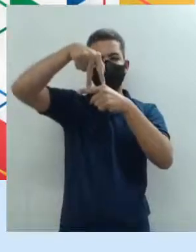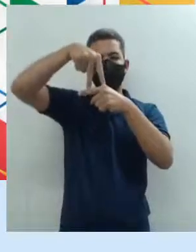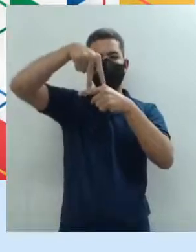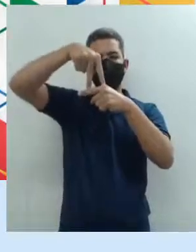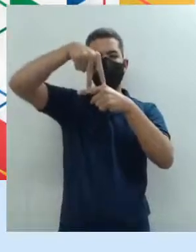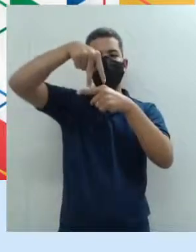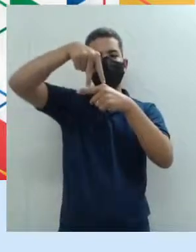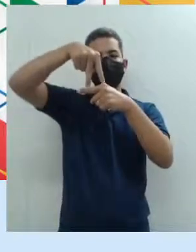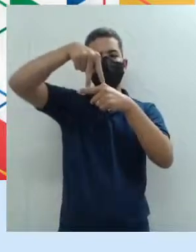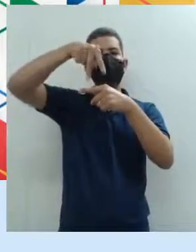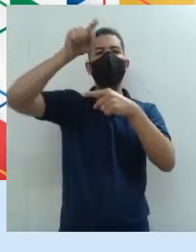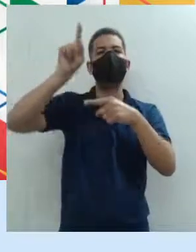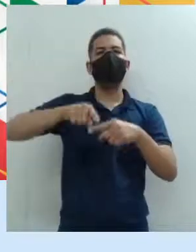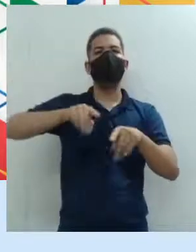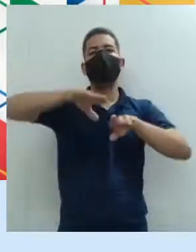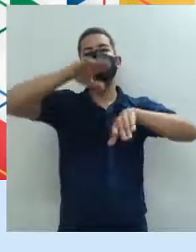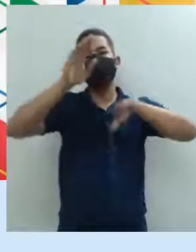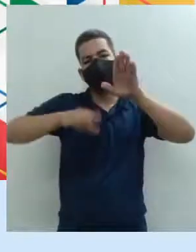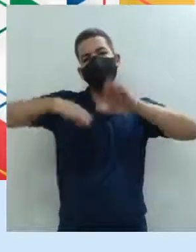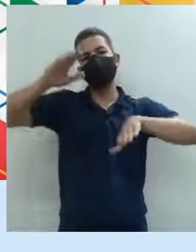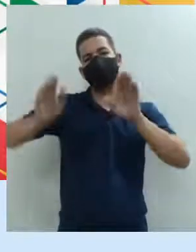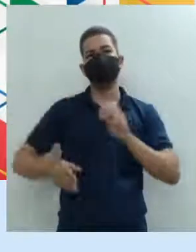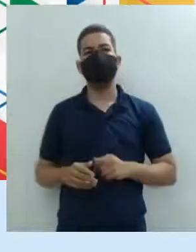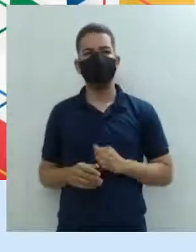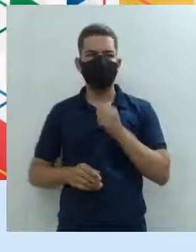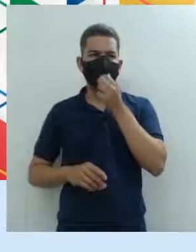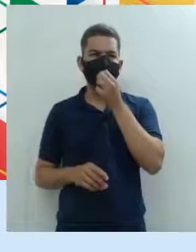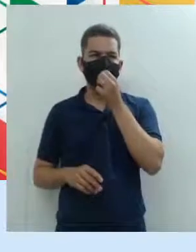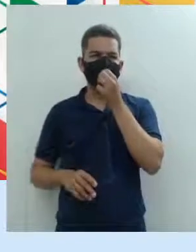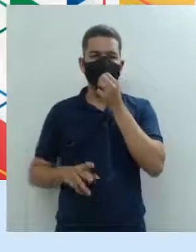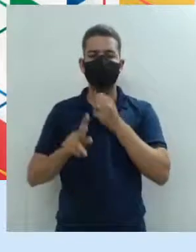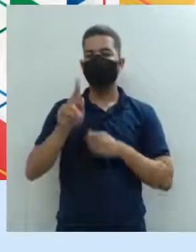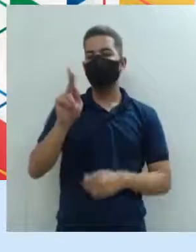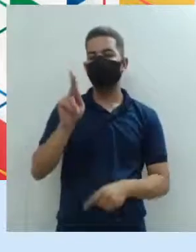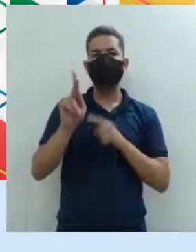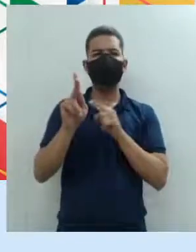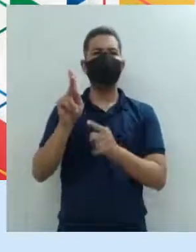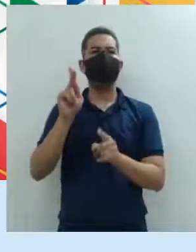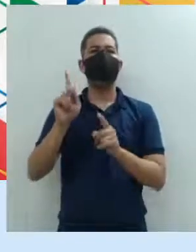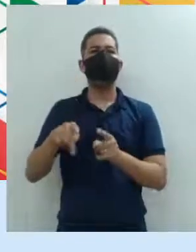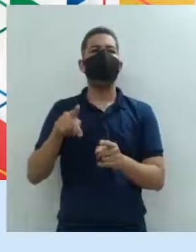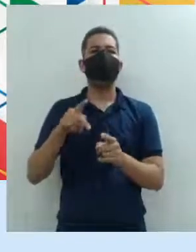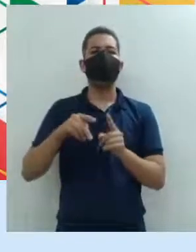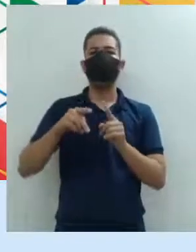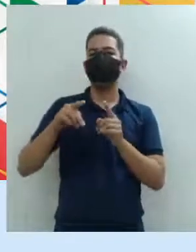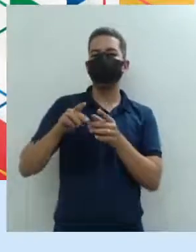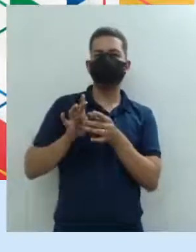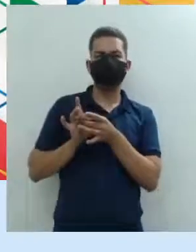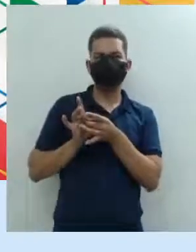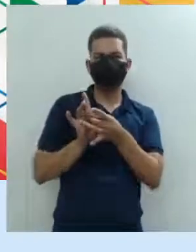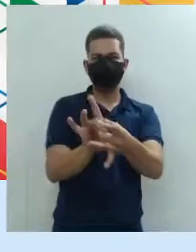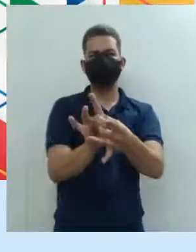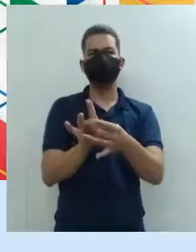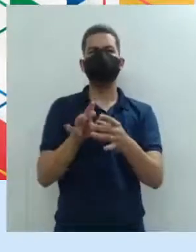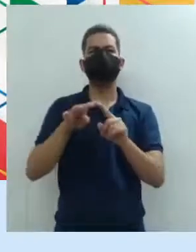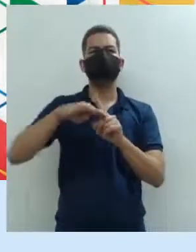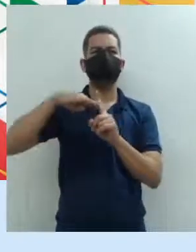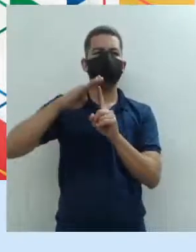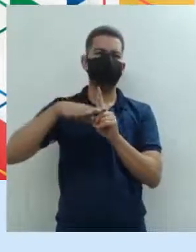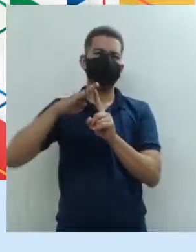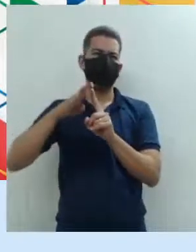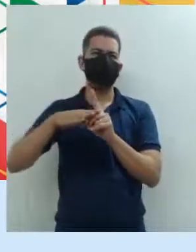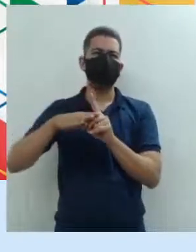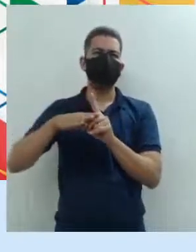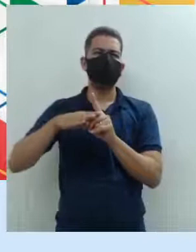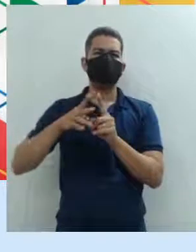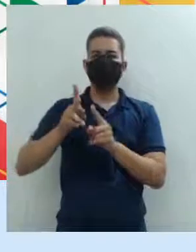do meu material. Então, esse K é um coeficiente de condutividade térmica. Ou seja, quanto maior